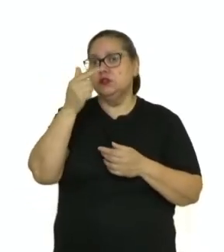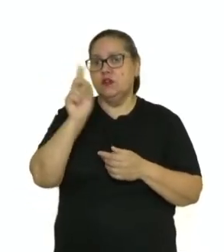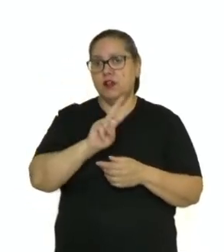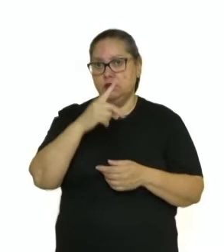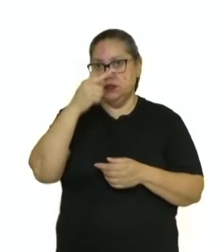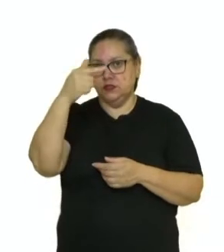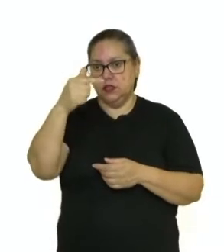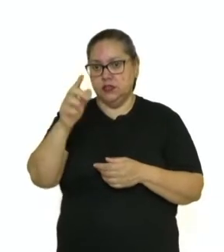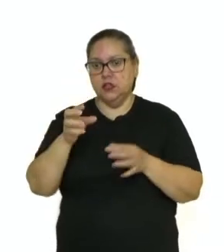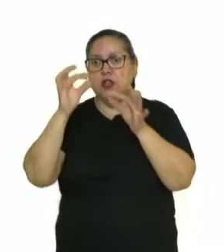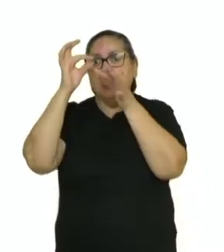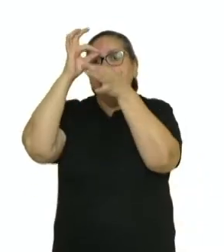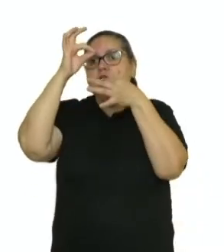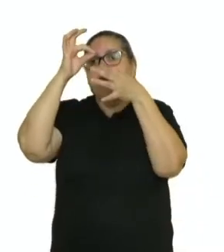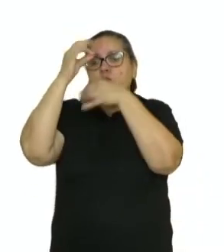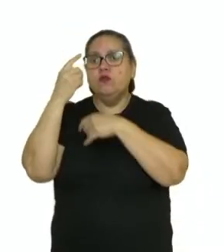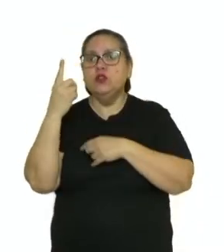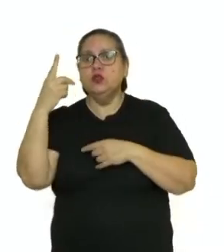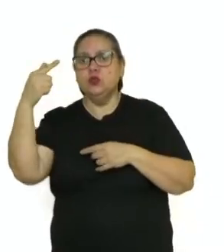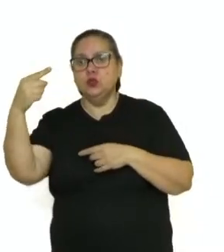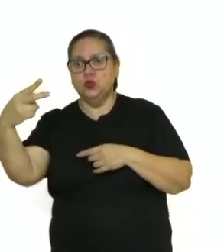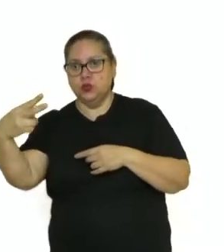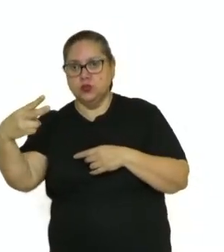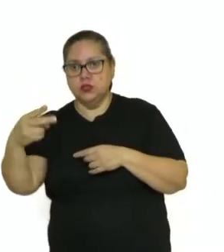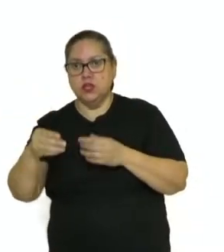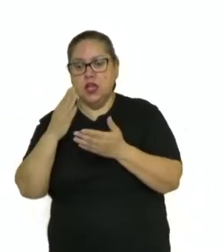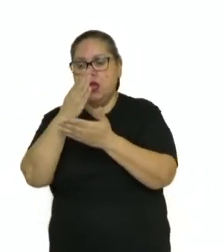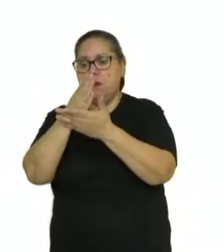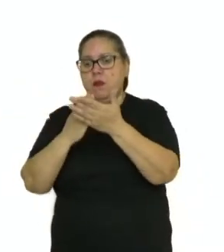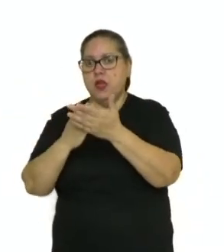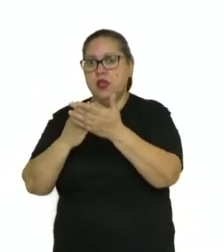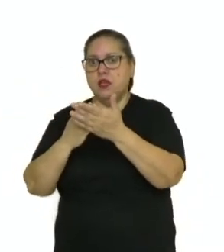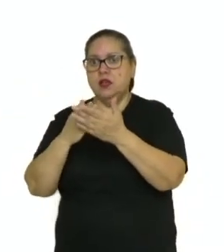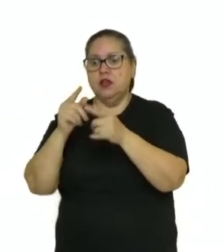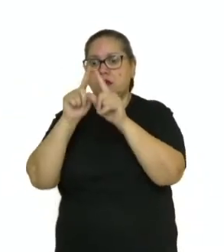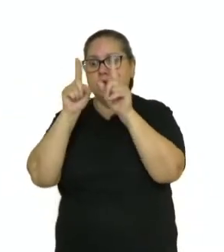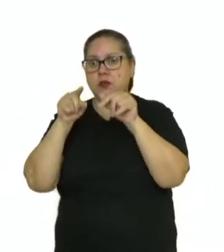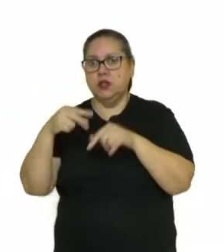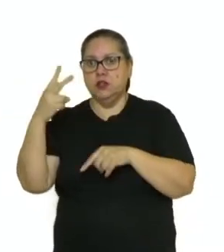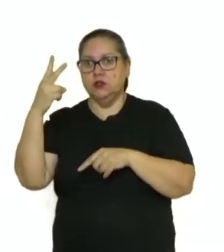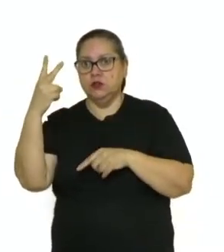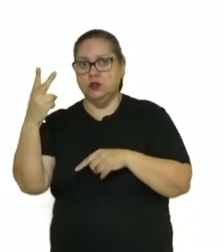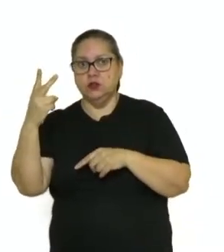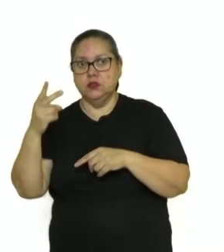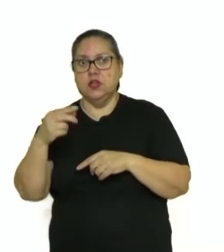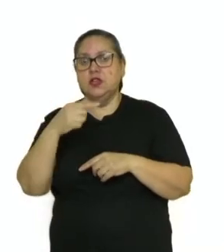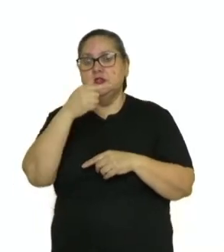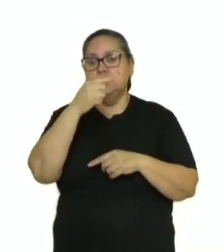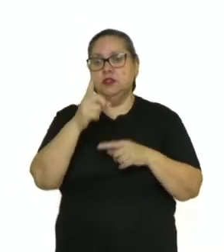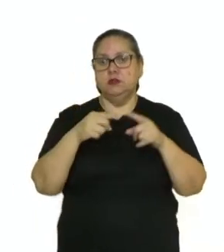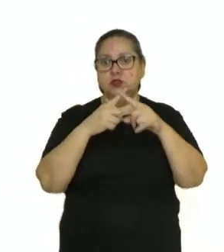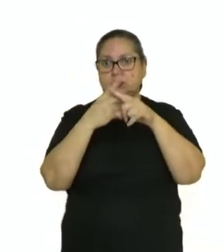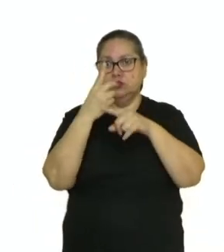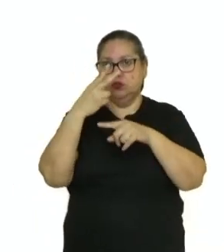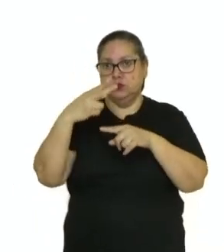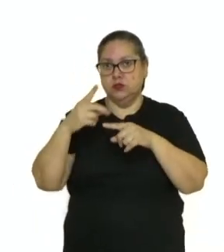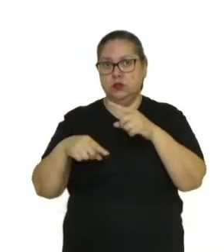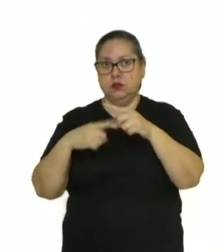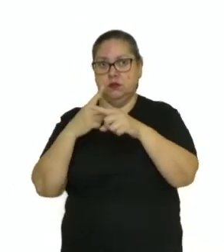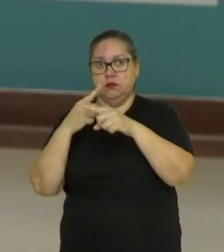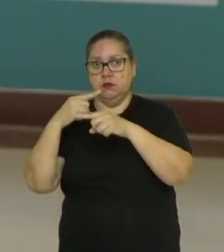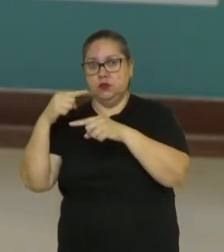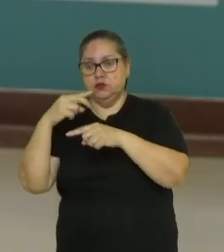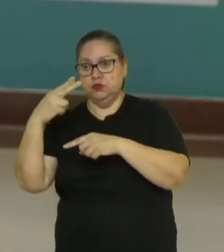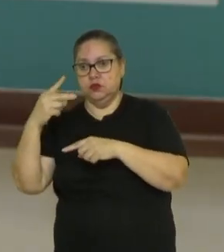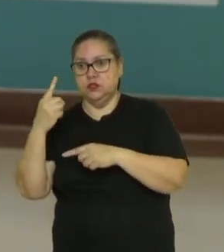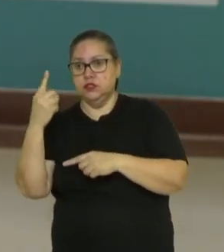7. O cacho de uva vale 12. E meia pera vale 2. 7 mais 12 é 19. E 19 menos